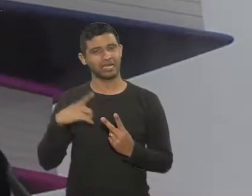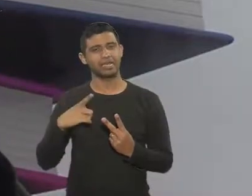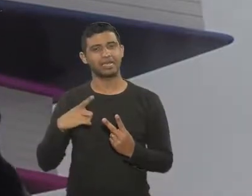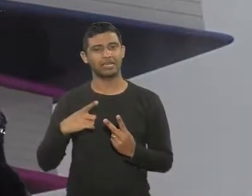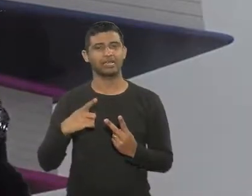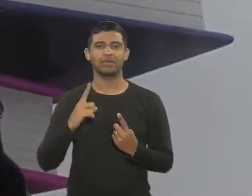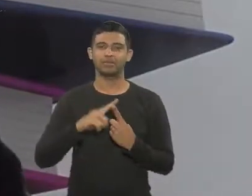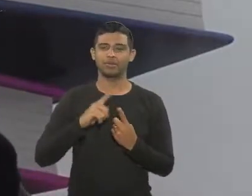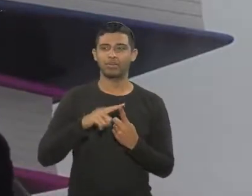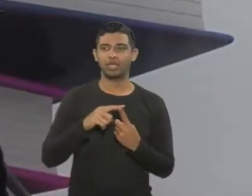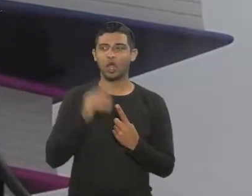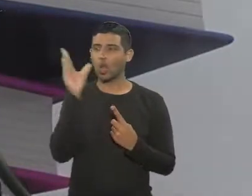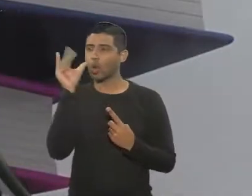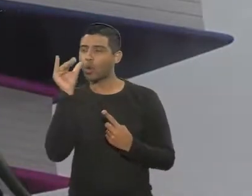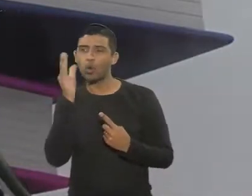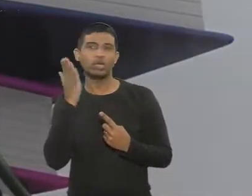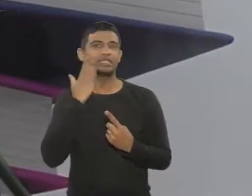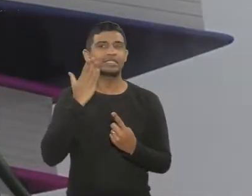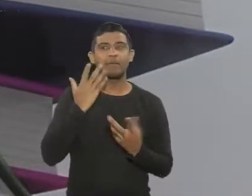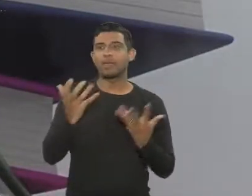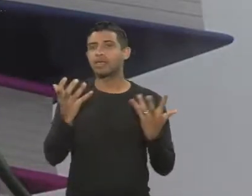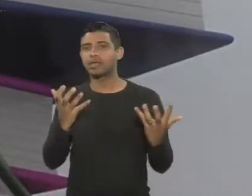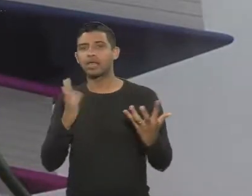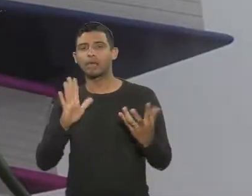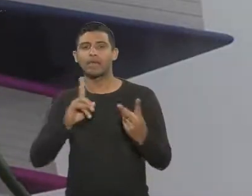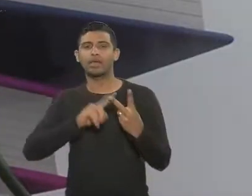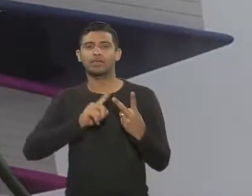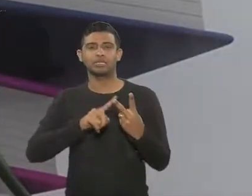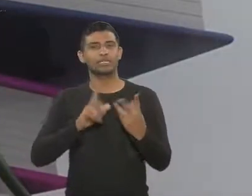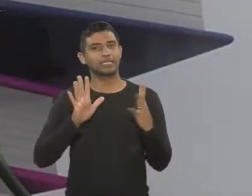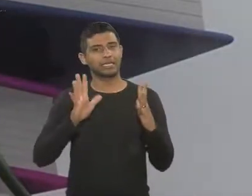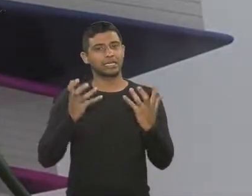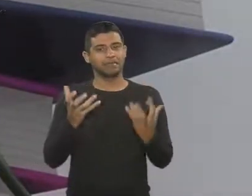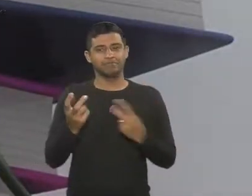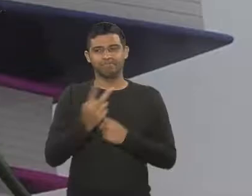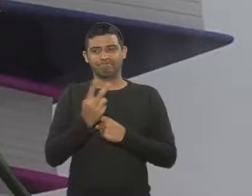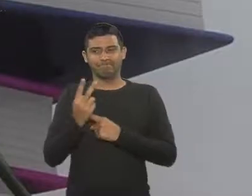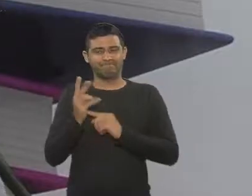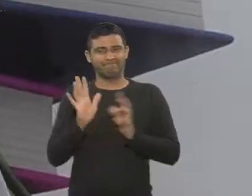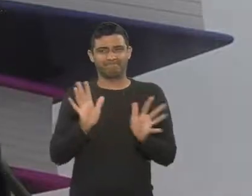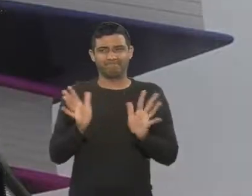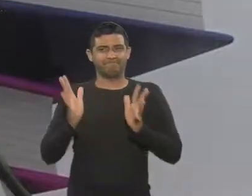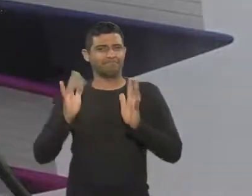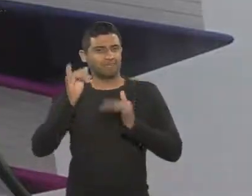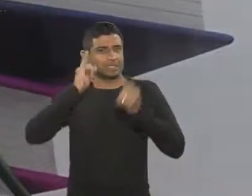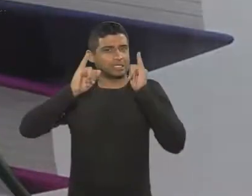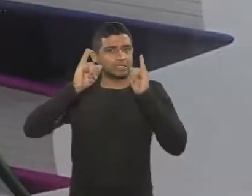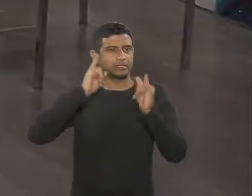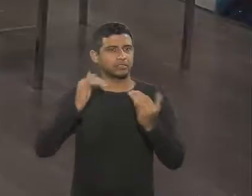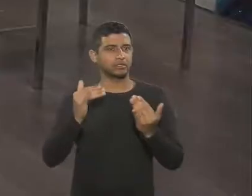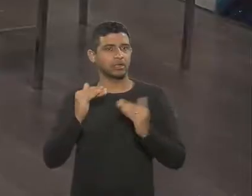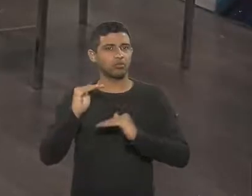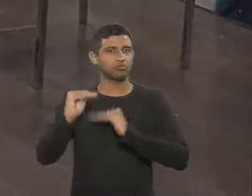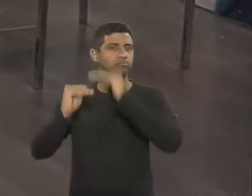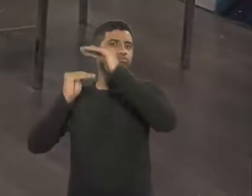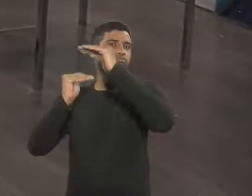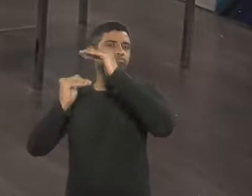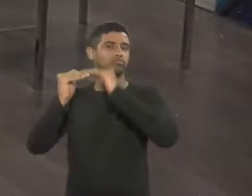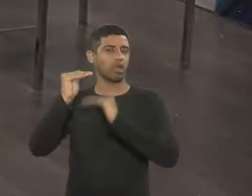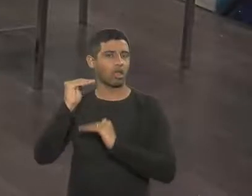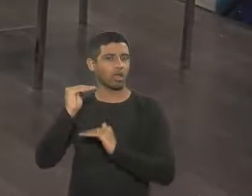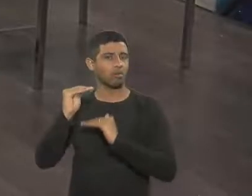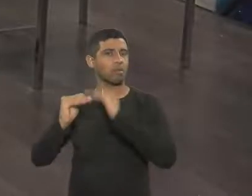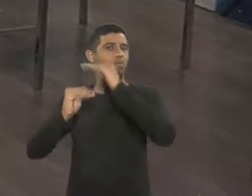o movimento de querer saber, mas a gente tem o movimento de querer se proteger. Então a gente avança e